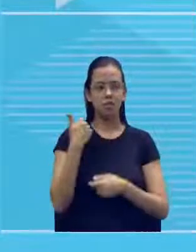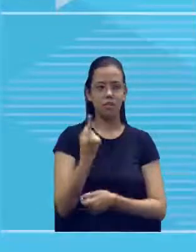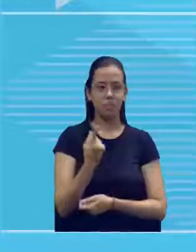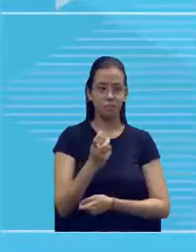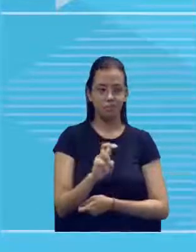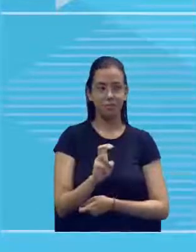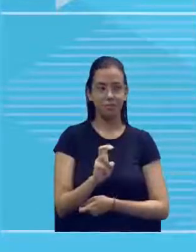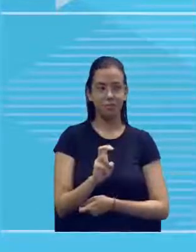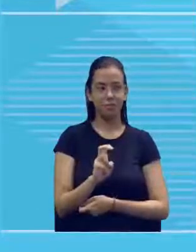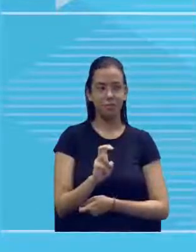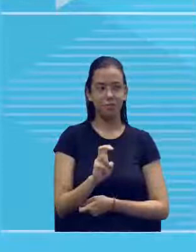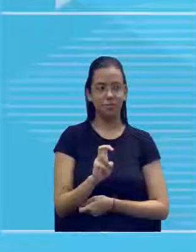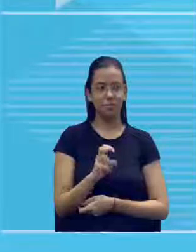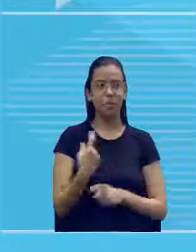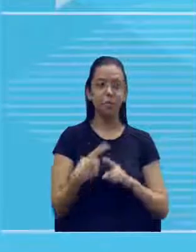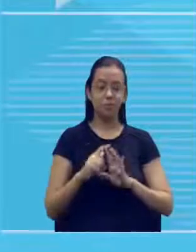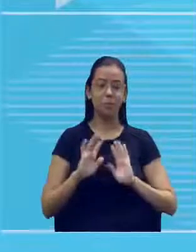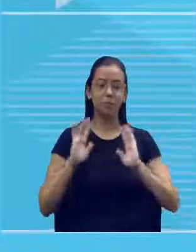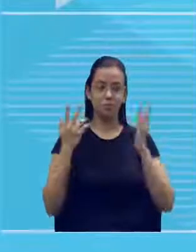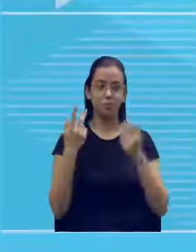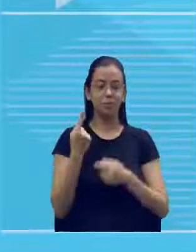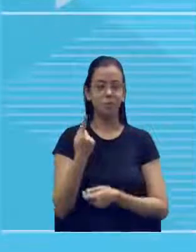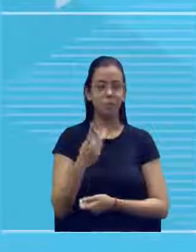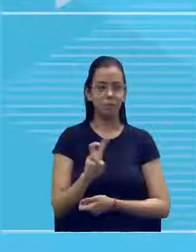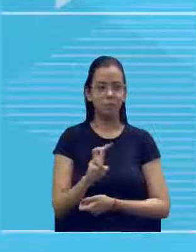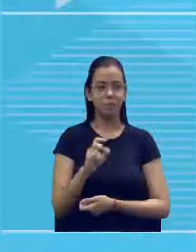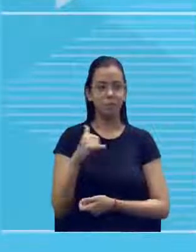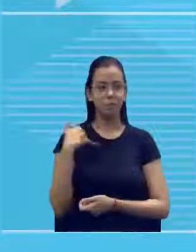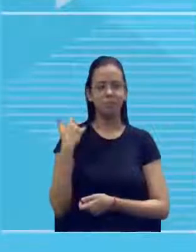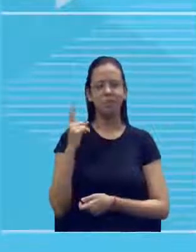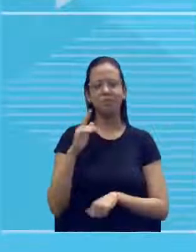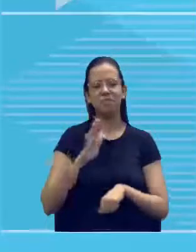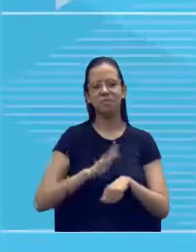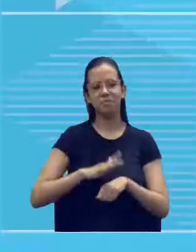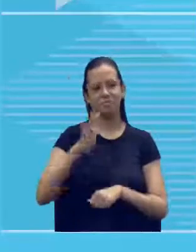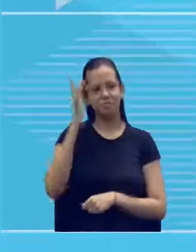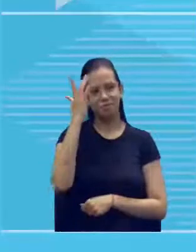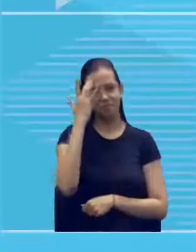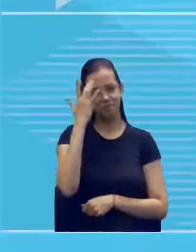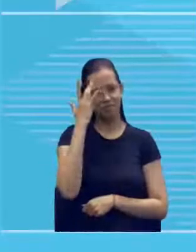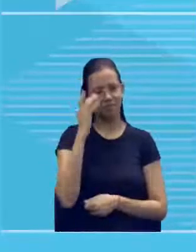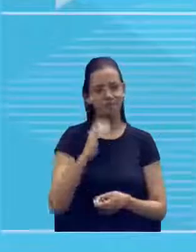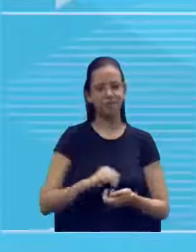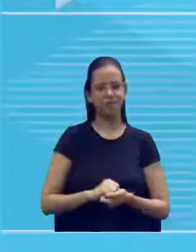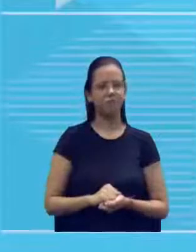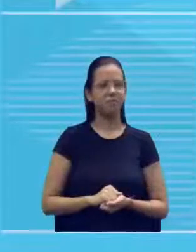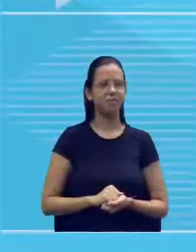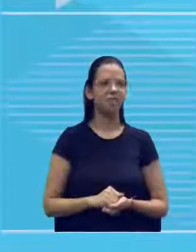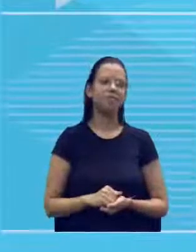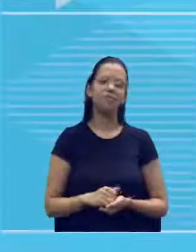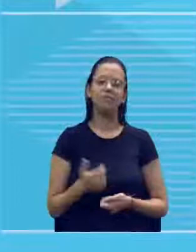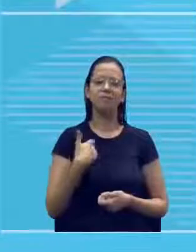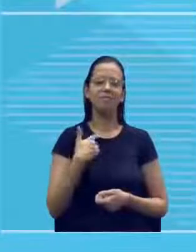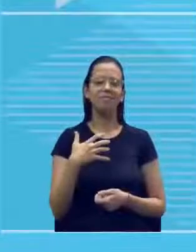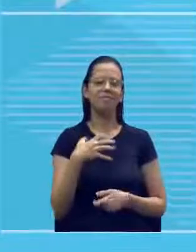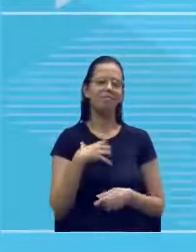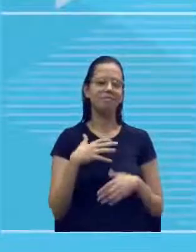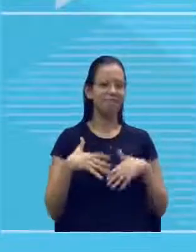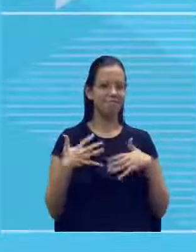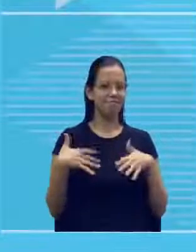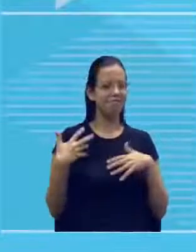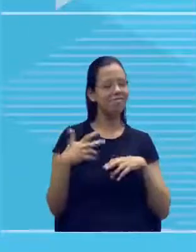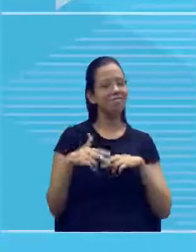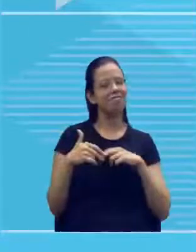anos. Porque a festa de 15 anos, né? É de arromba. Que eu vou fazer uma festança de